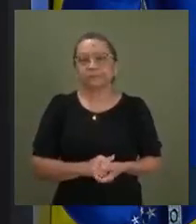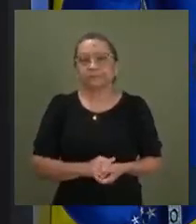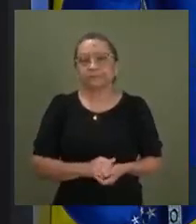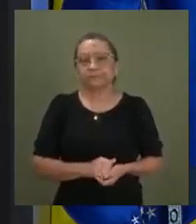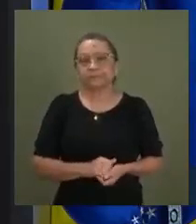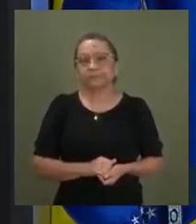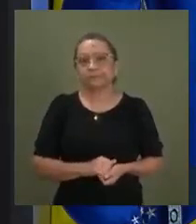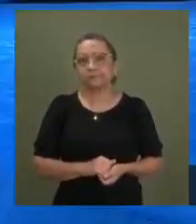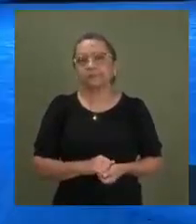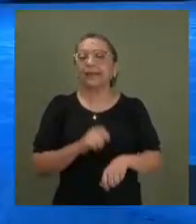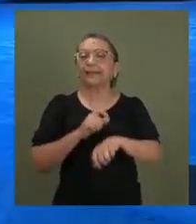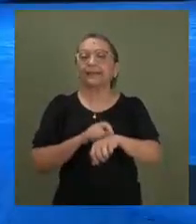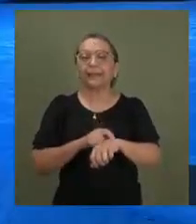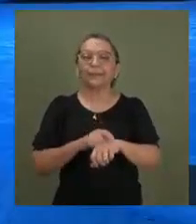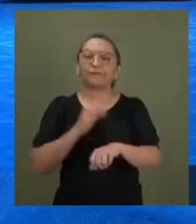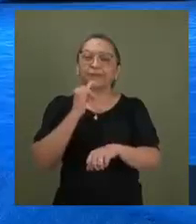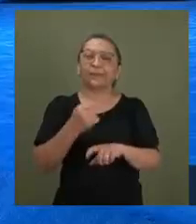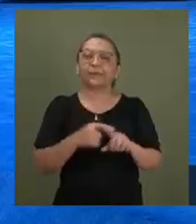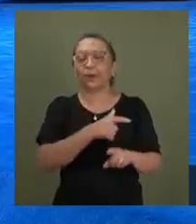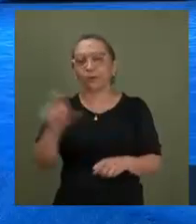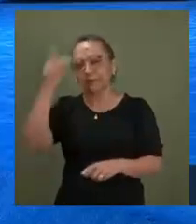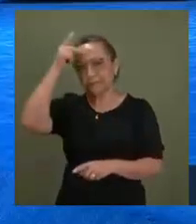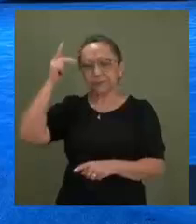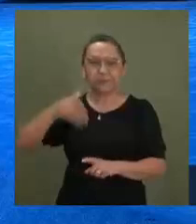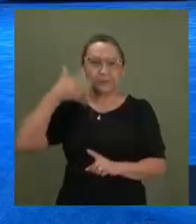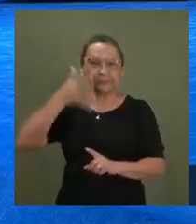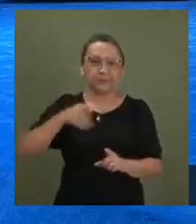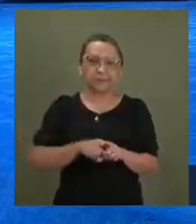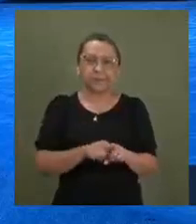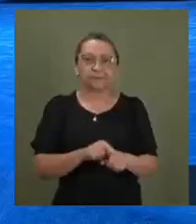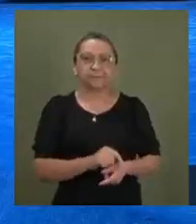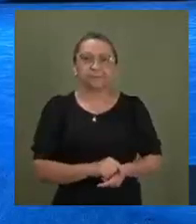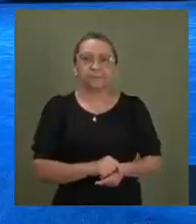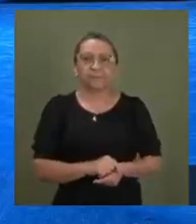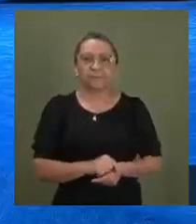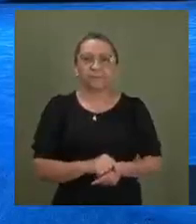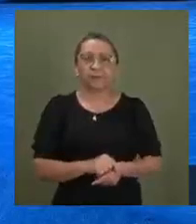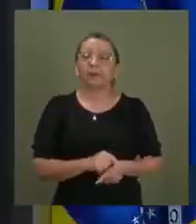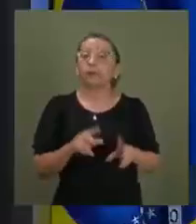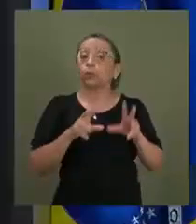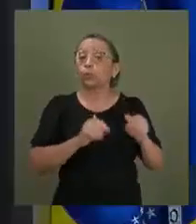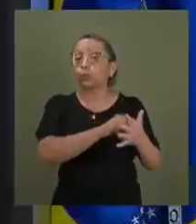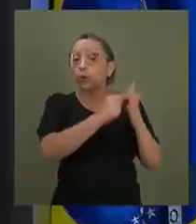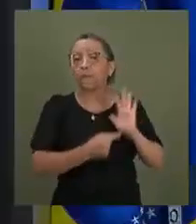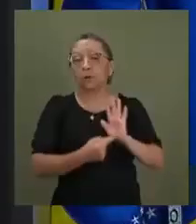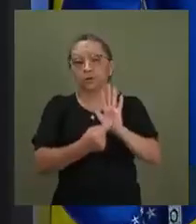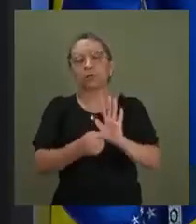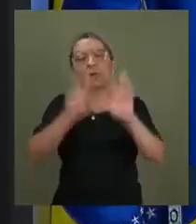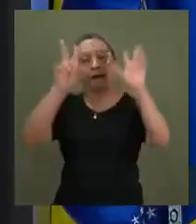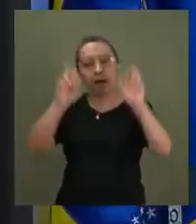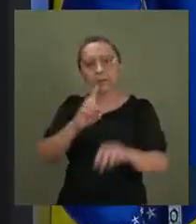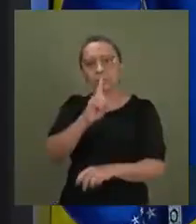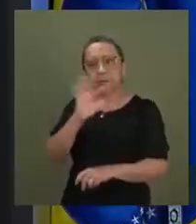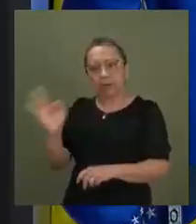para o fim, eu lhe agradeço, que tem outros colegas para fazer a exposição. Aqui casos do DF, também,